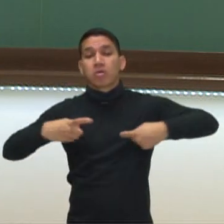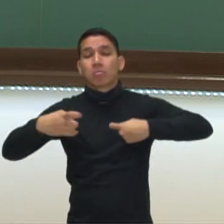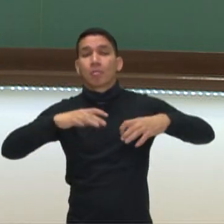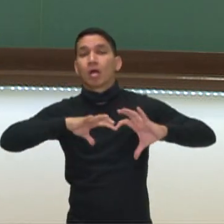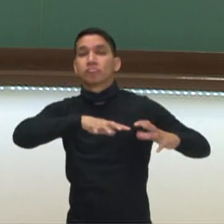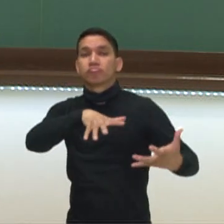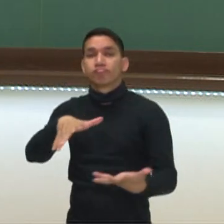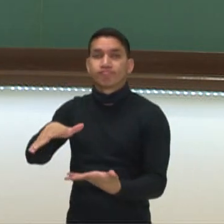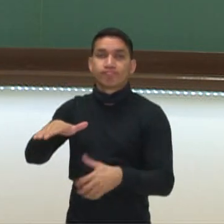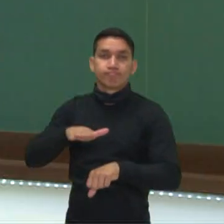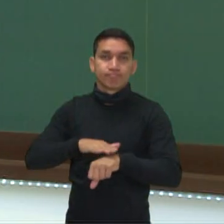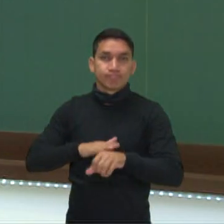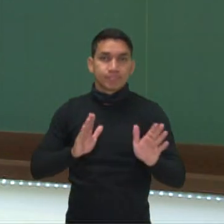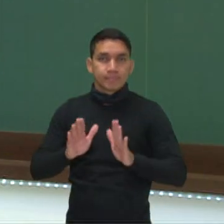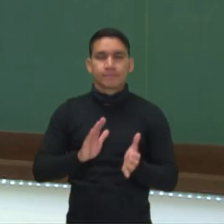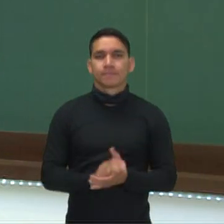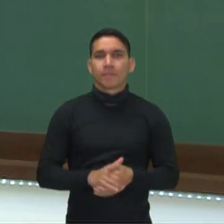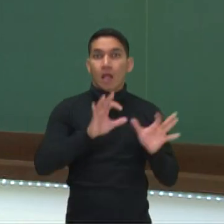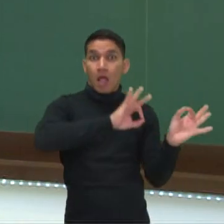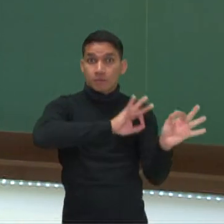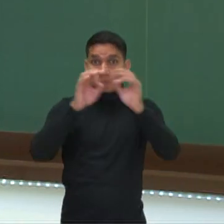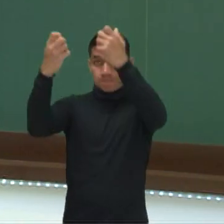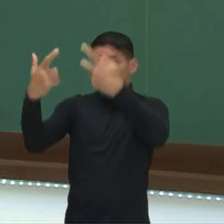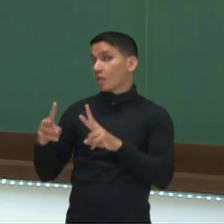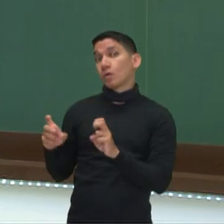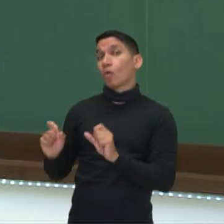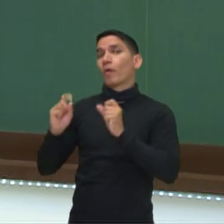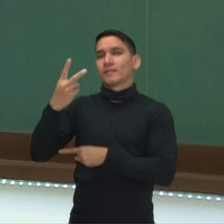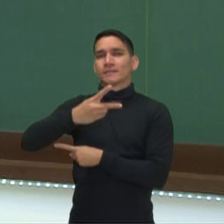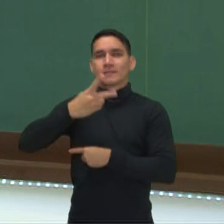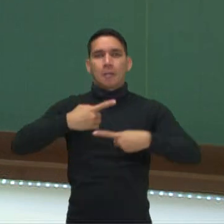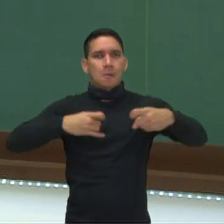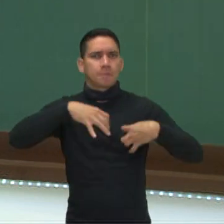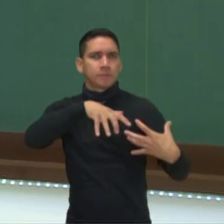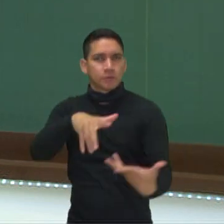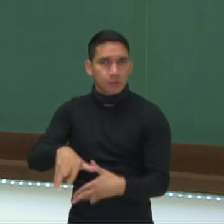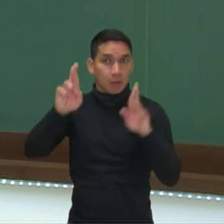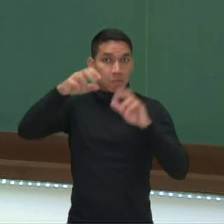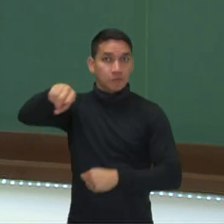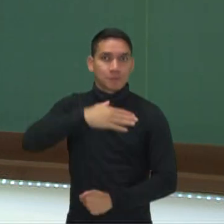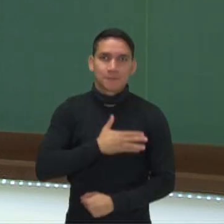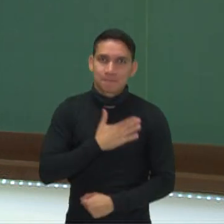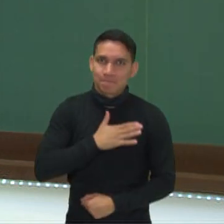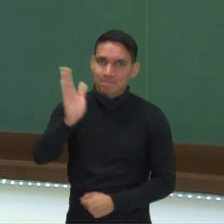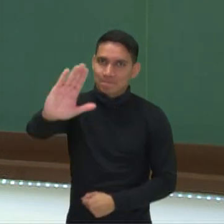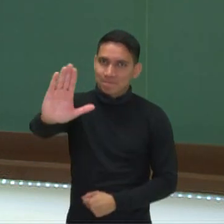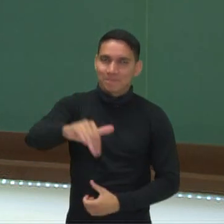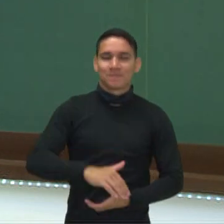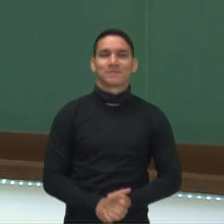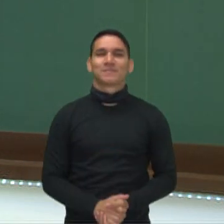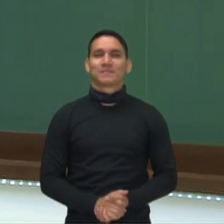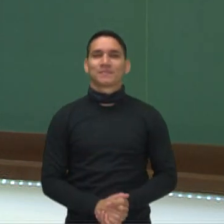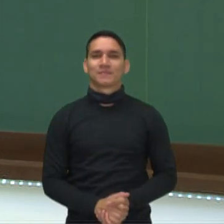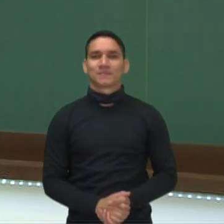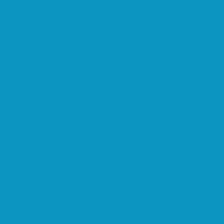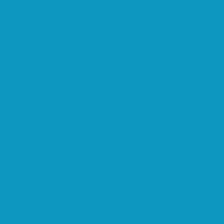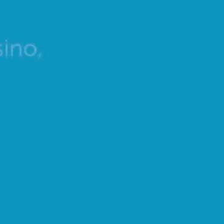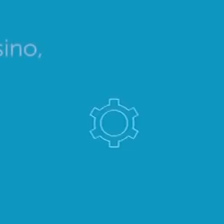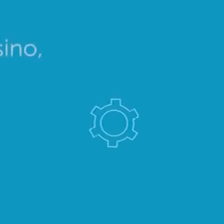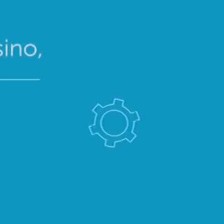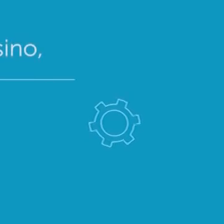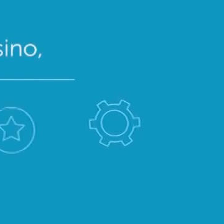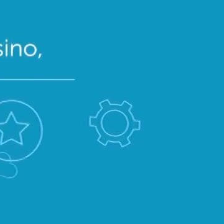aí na guerra. Neste vídeo nós falamos sobre Segunda Guerra Mundial. Espero que vocês tenham gostado. Até breve!